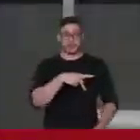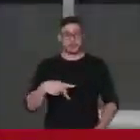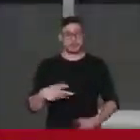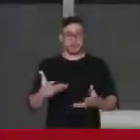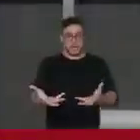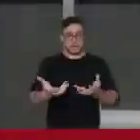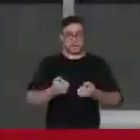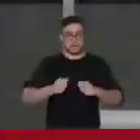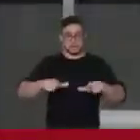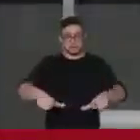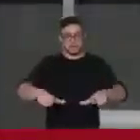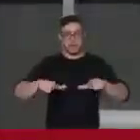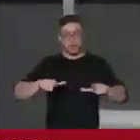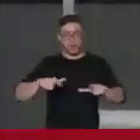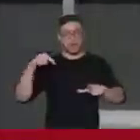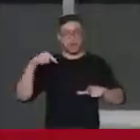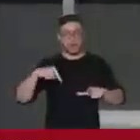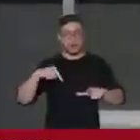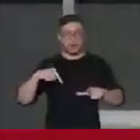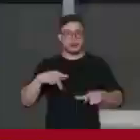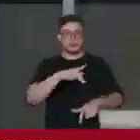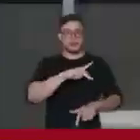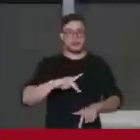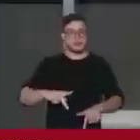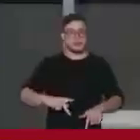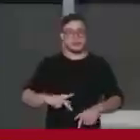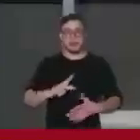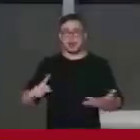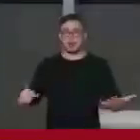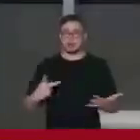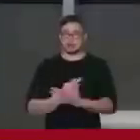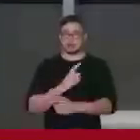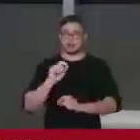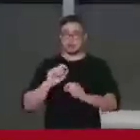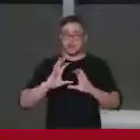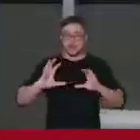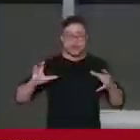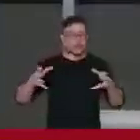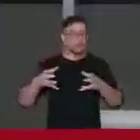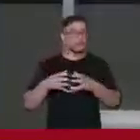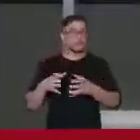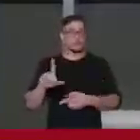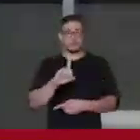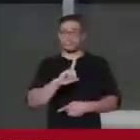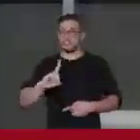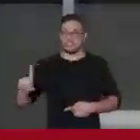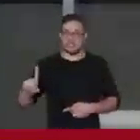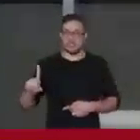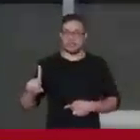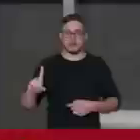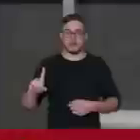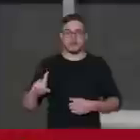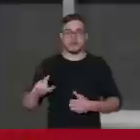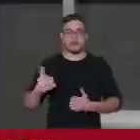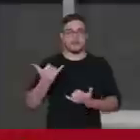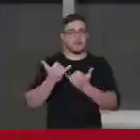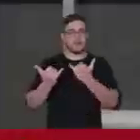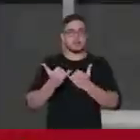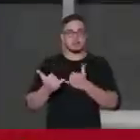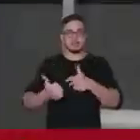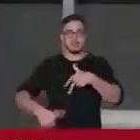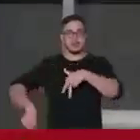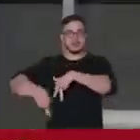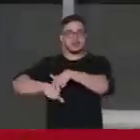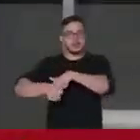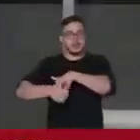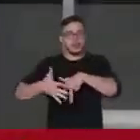do presidente Lula terroristas de ultra direita promoveram em Brasília um verdadeiro ataque